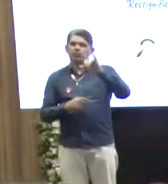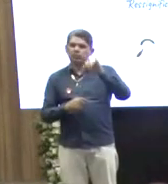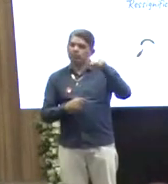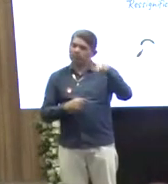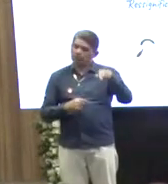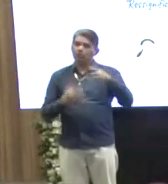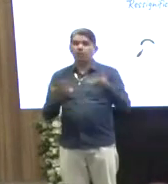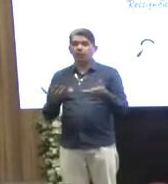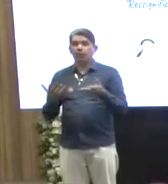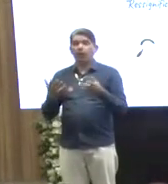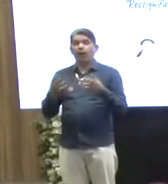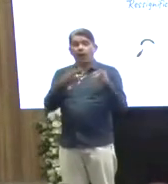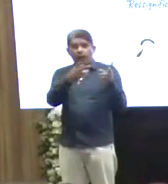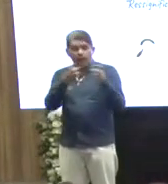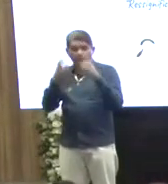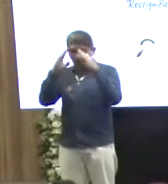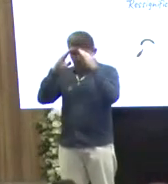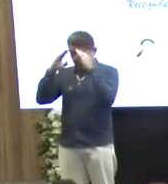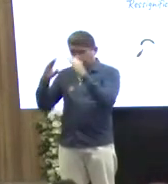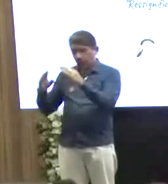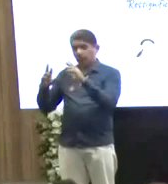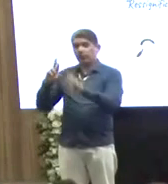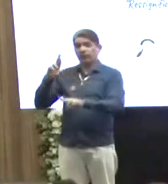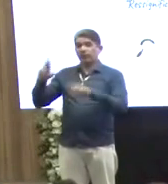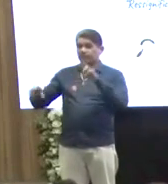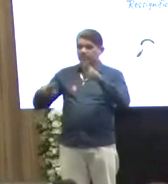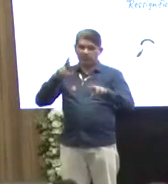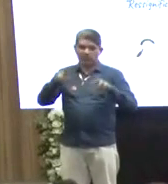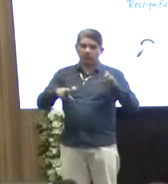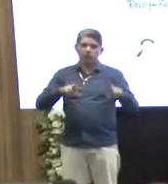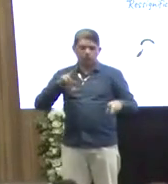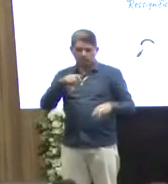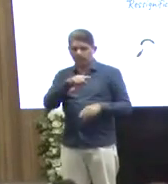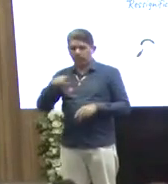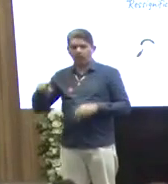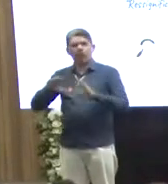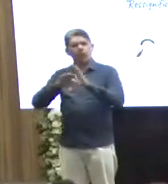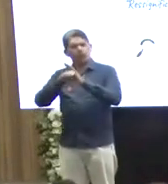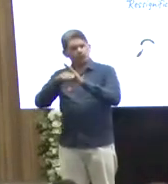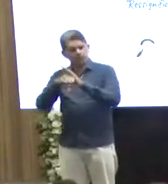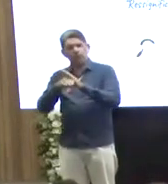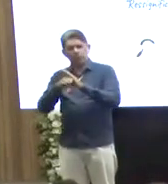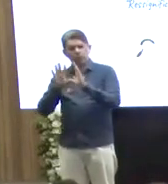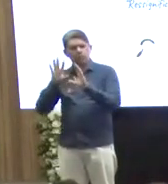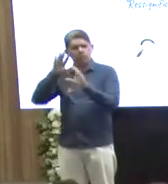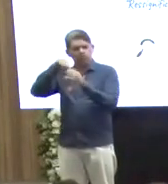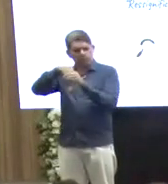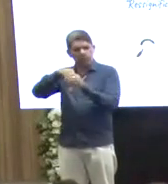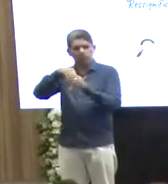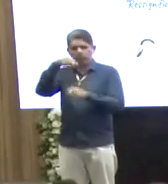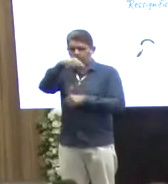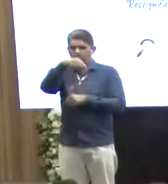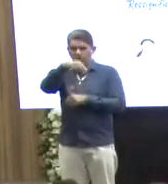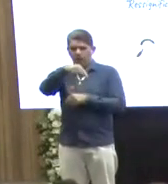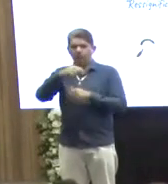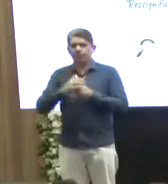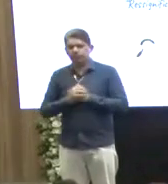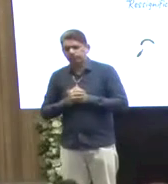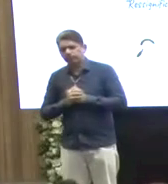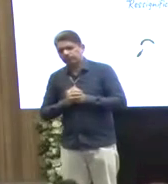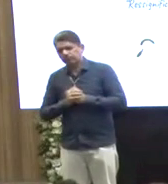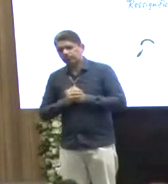Ela veio por uma pressão dos movimentos sociais para que o Ministério da Educação, na sua política educacional, também incluísse